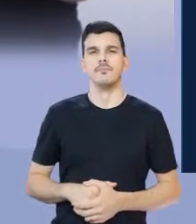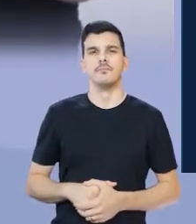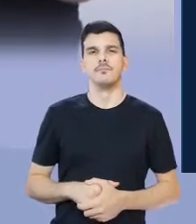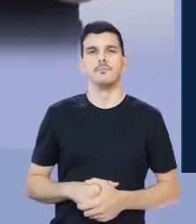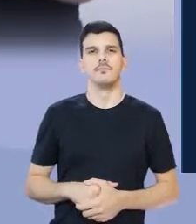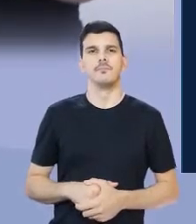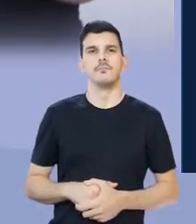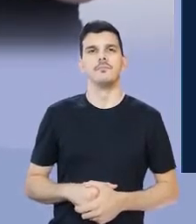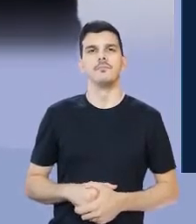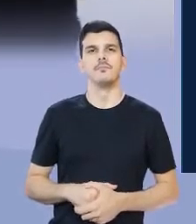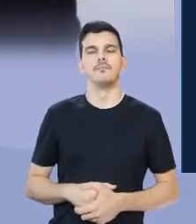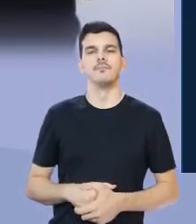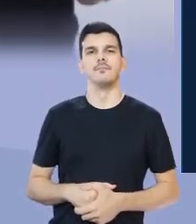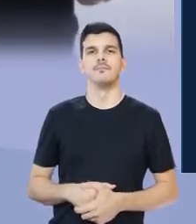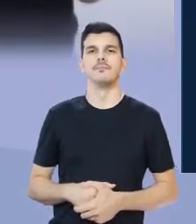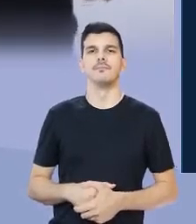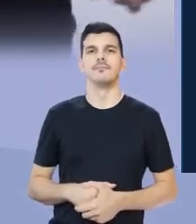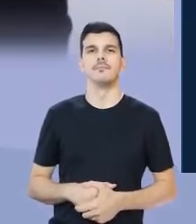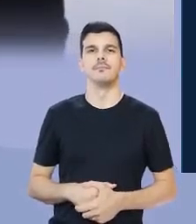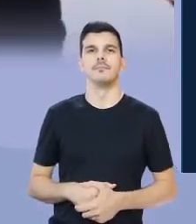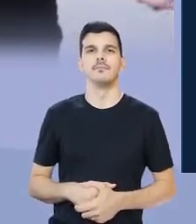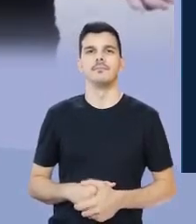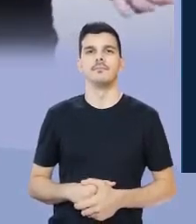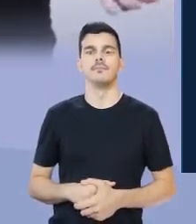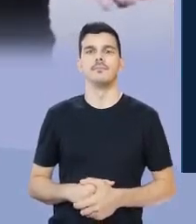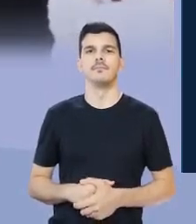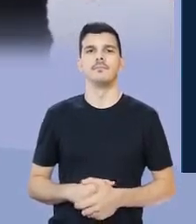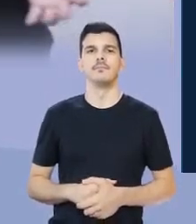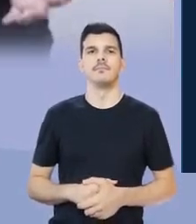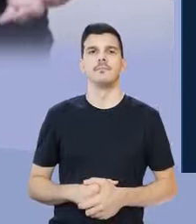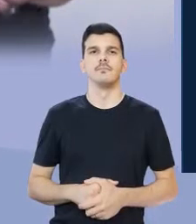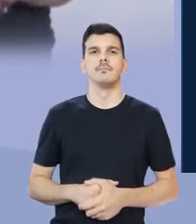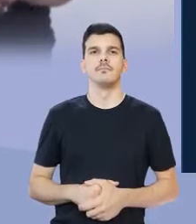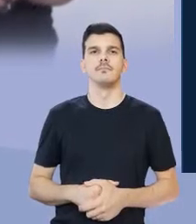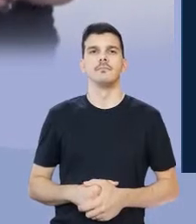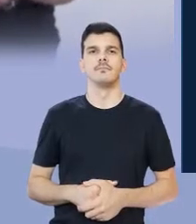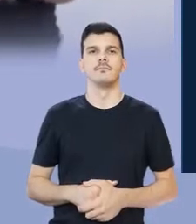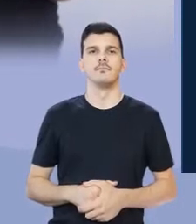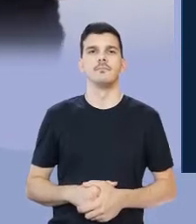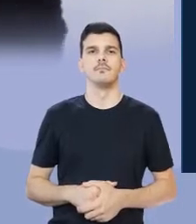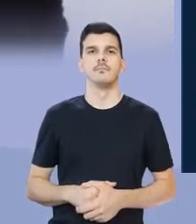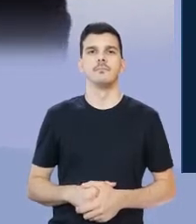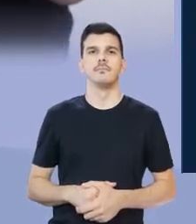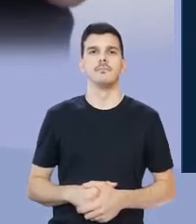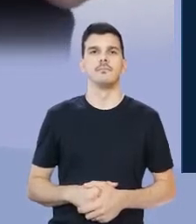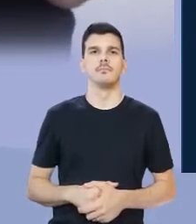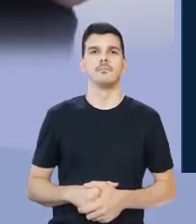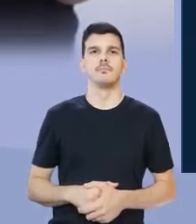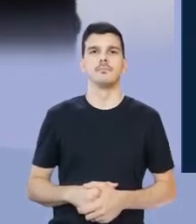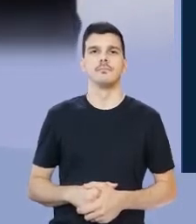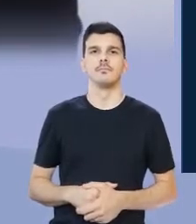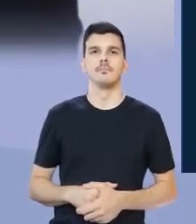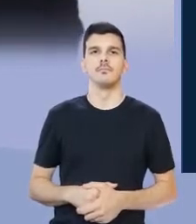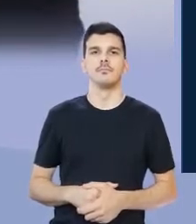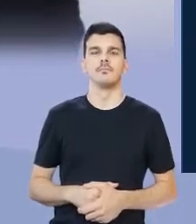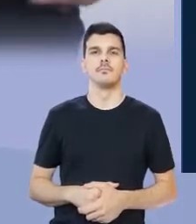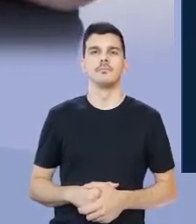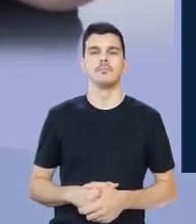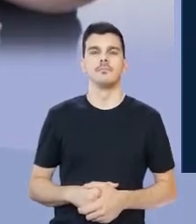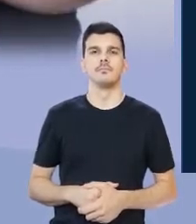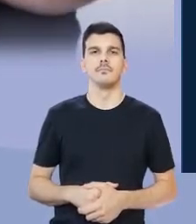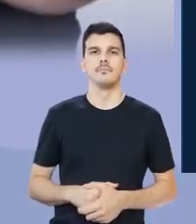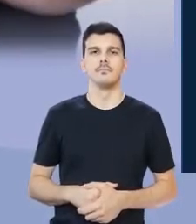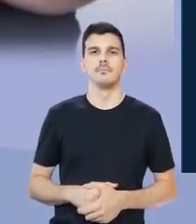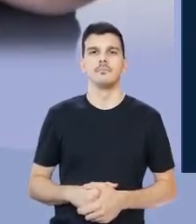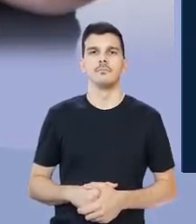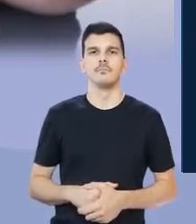mar. O mar não parou para ser olhado. Foi mar para tudo quanto é